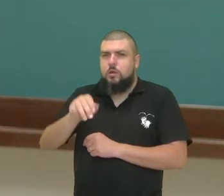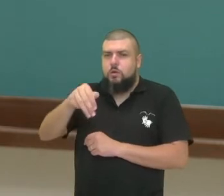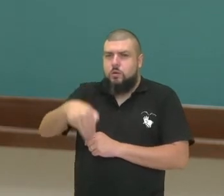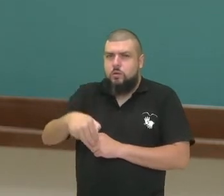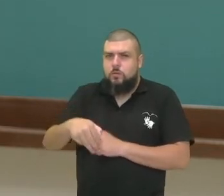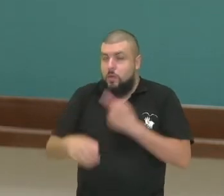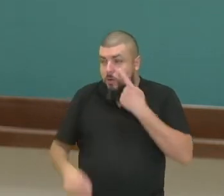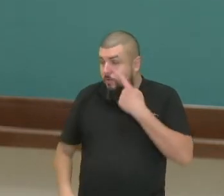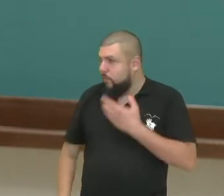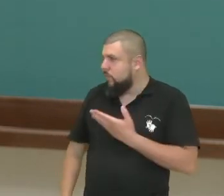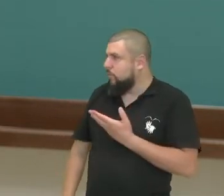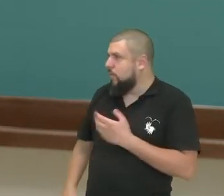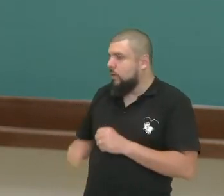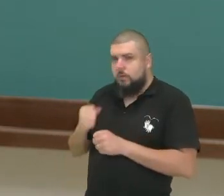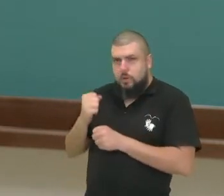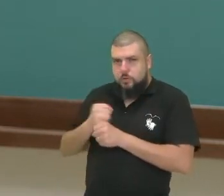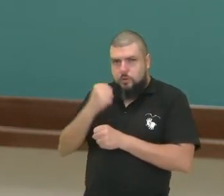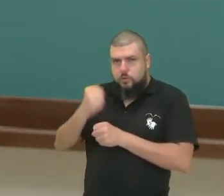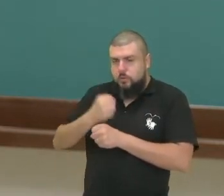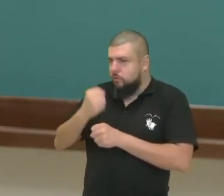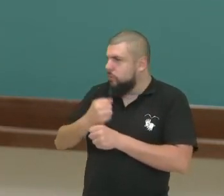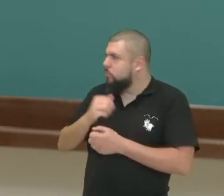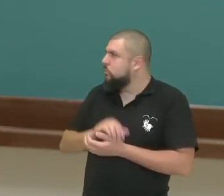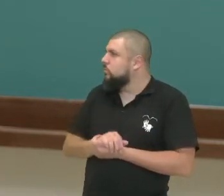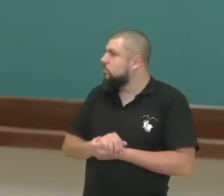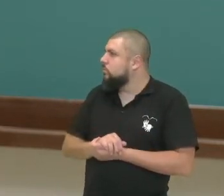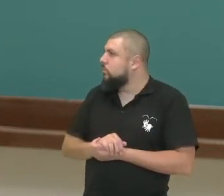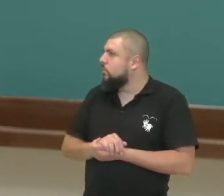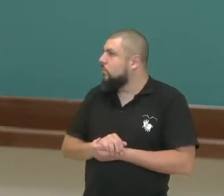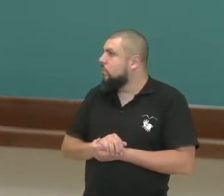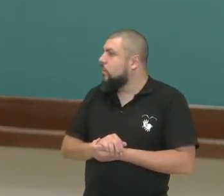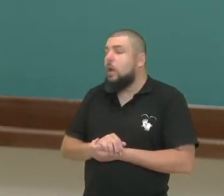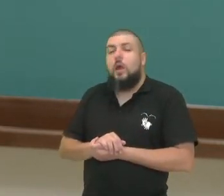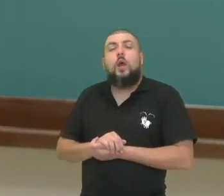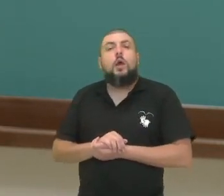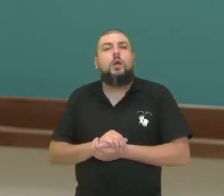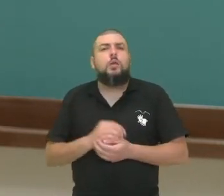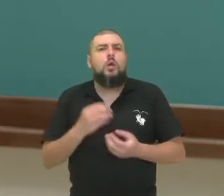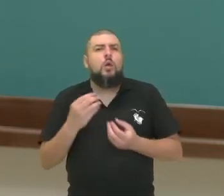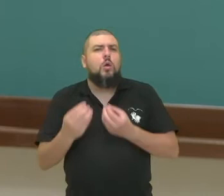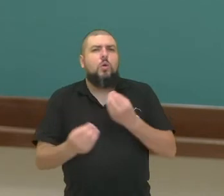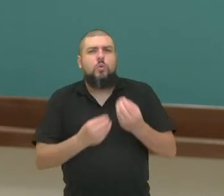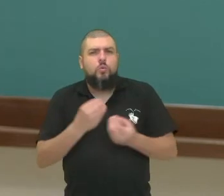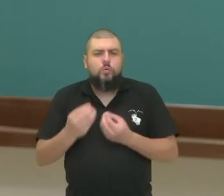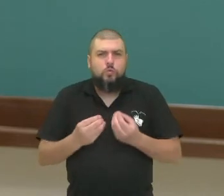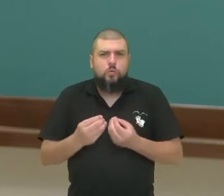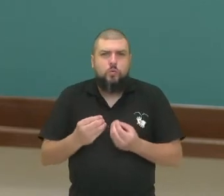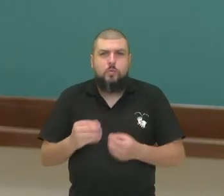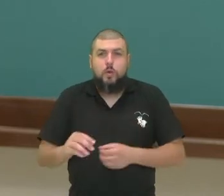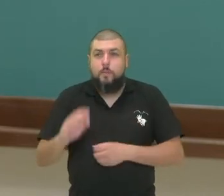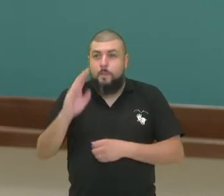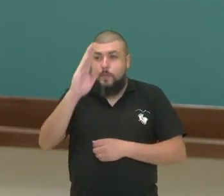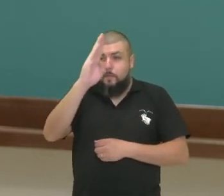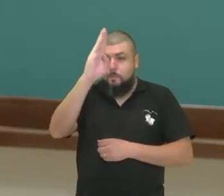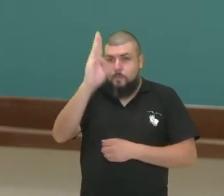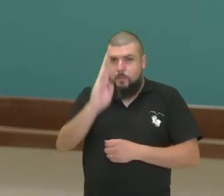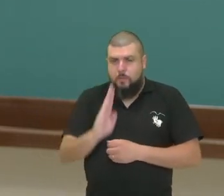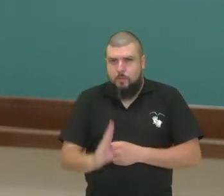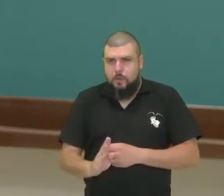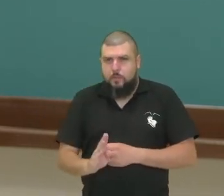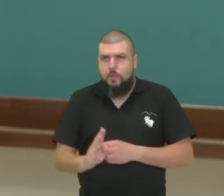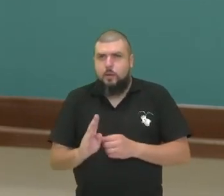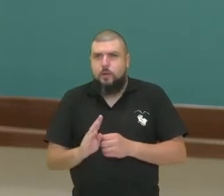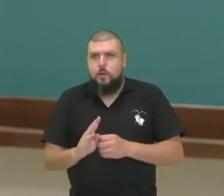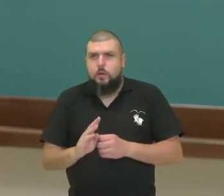Transamazônica. Essa Transamazônica ela tinha sido planejada para ligar, através da rodovia Piauí até